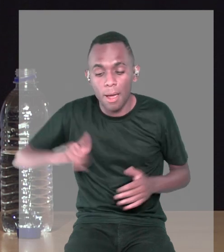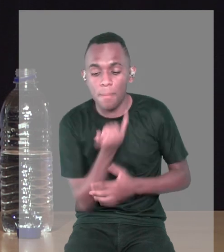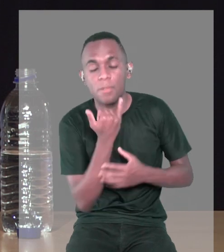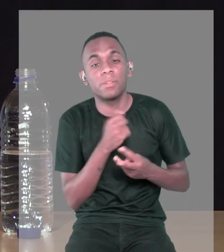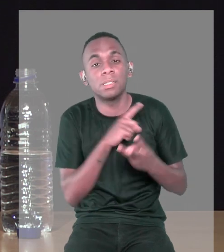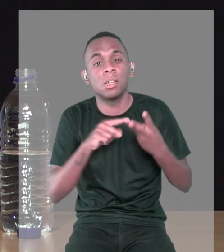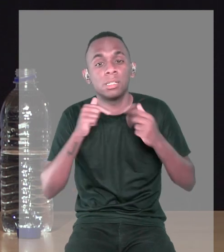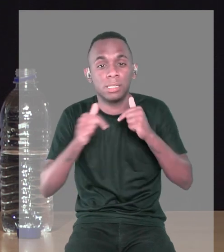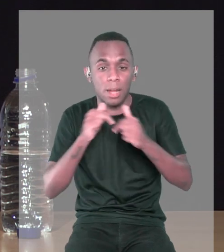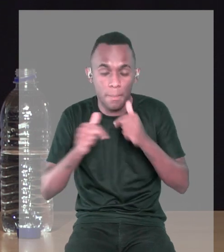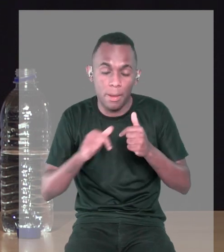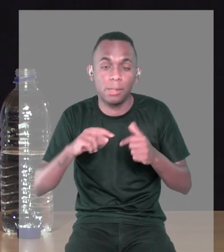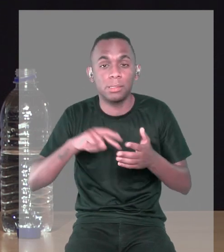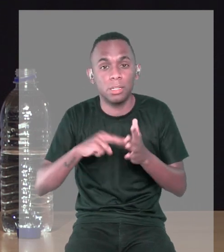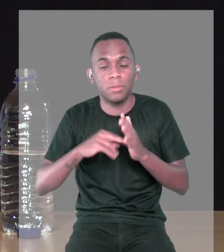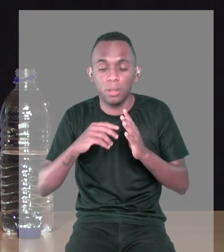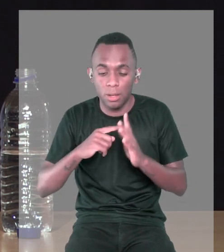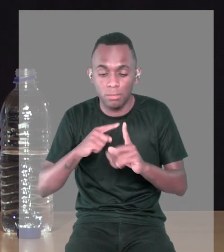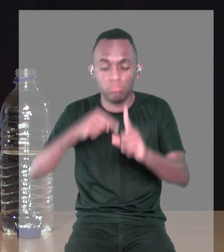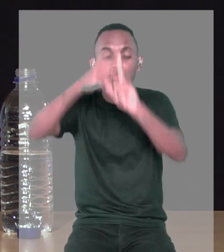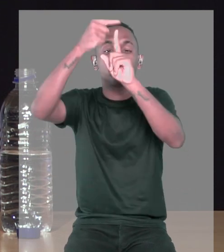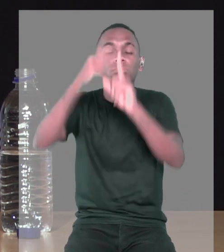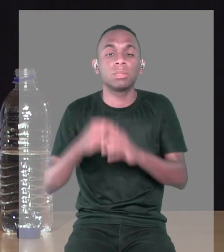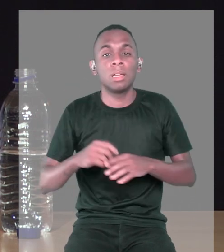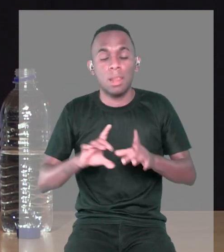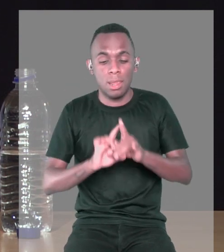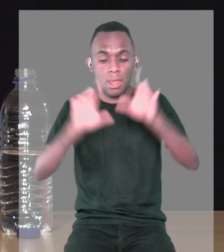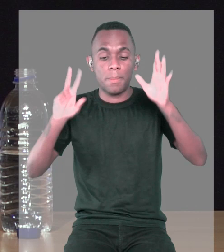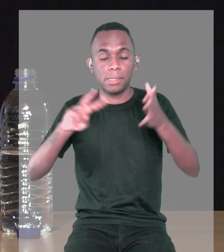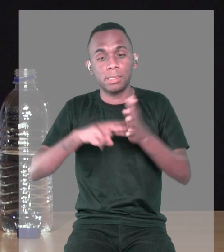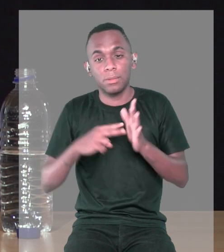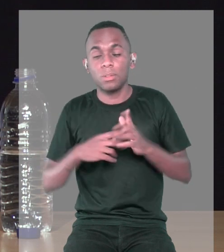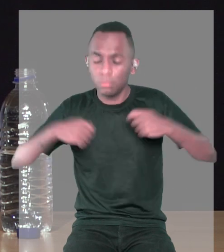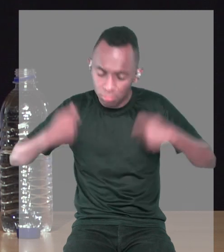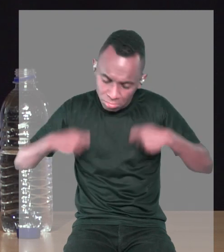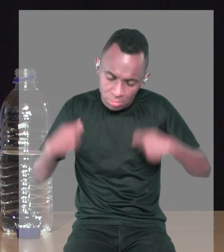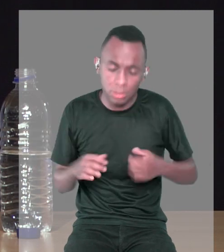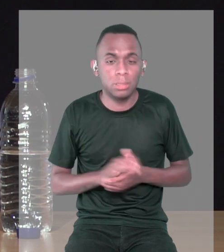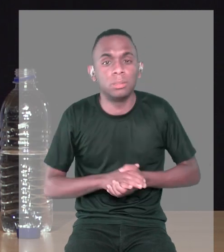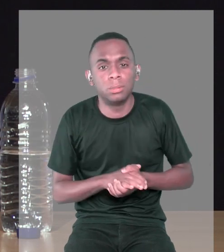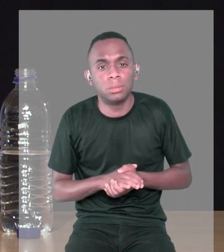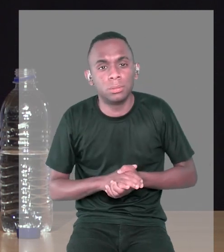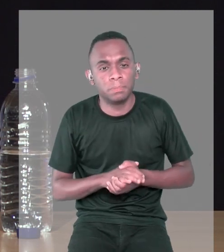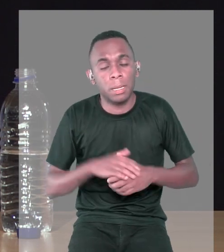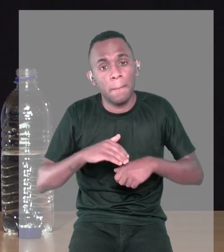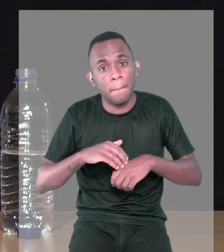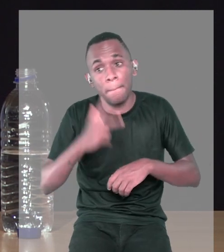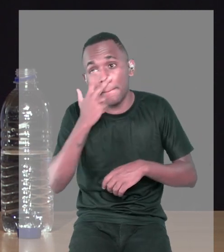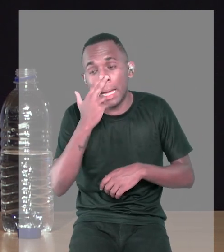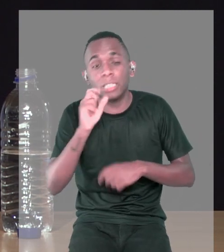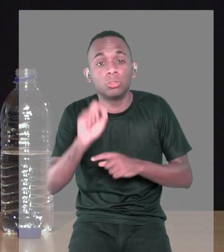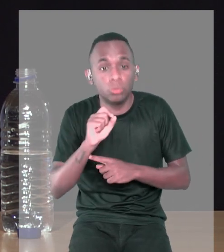vira aproveitamento. Trabalho vira desempenho. Liberdade vira eficácia.